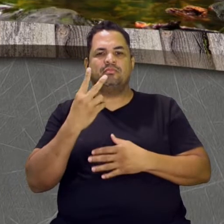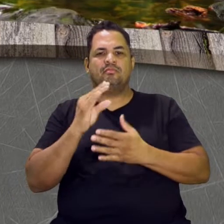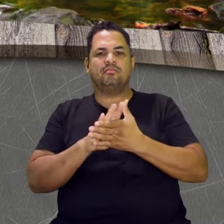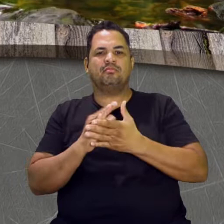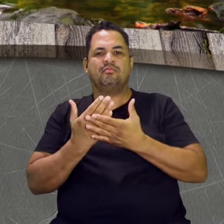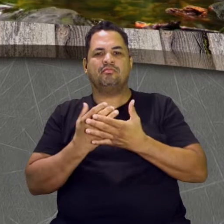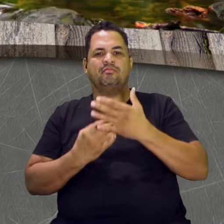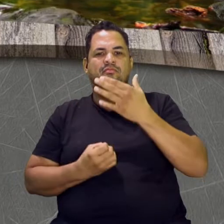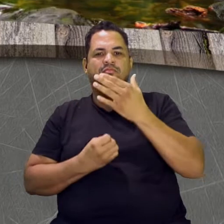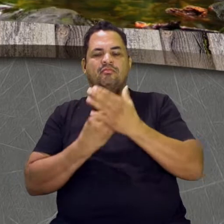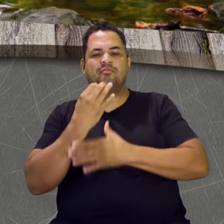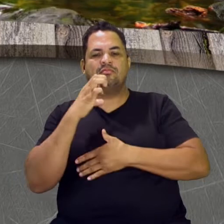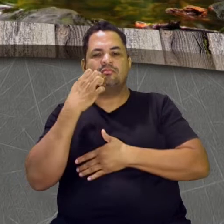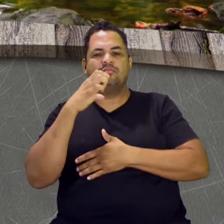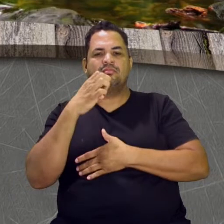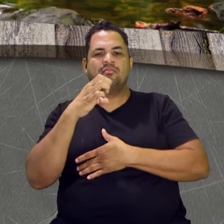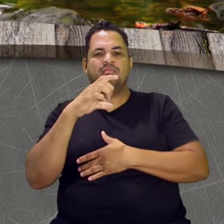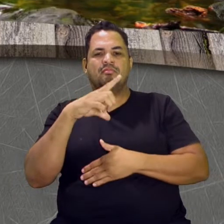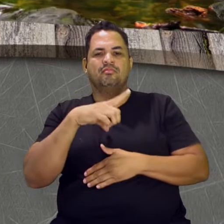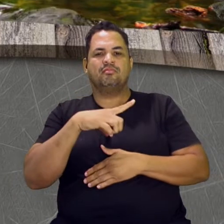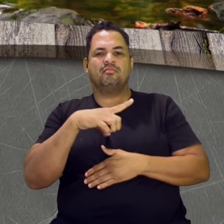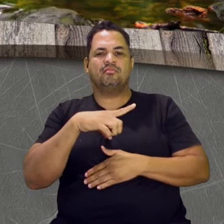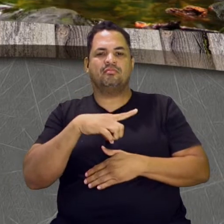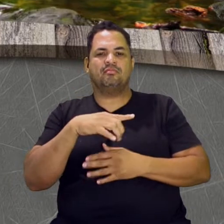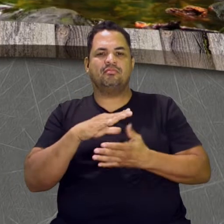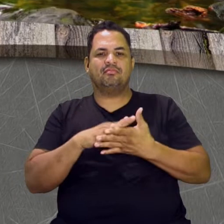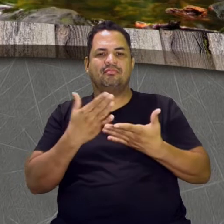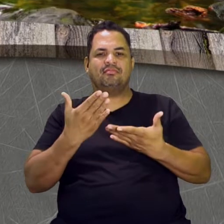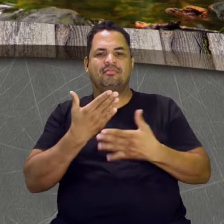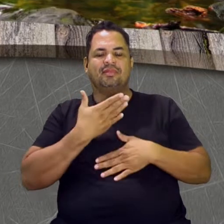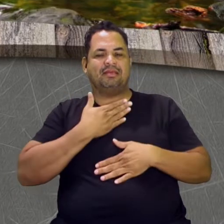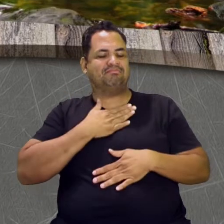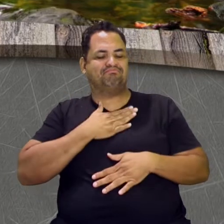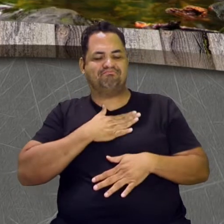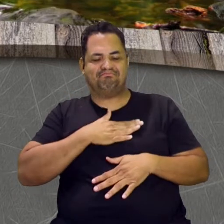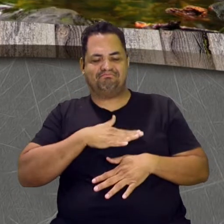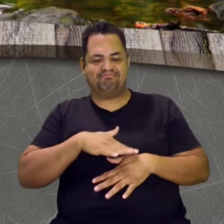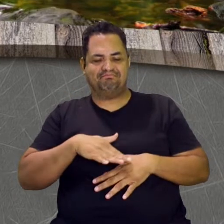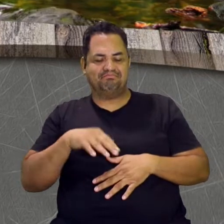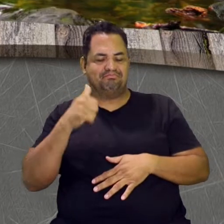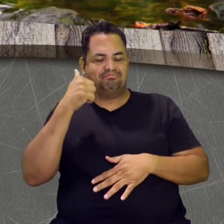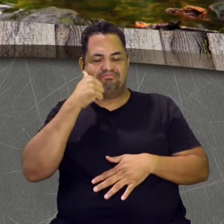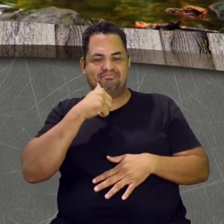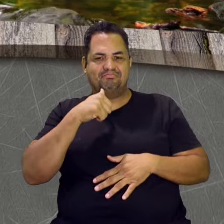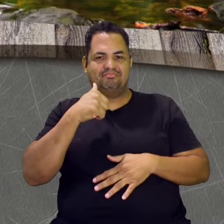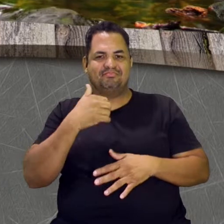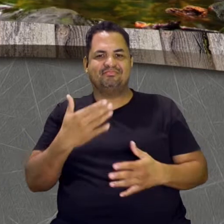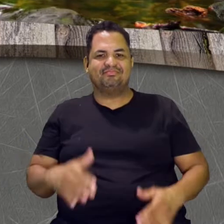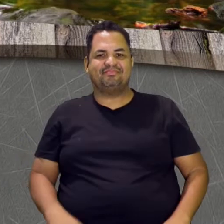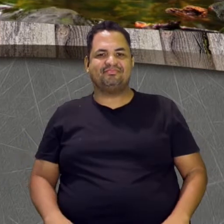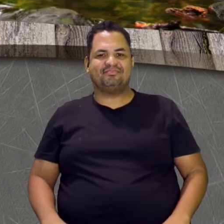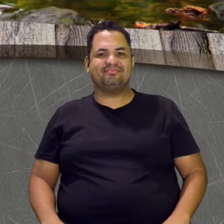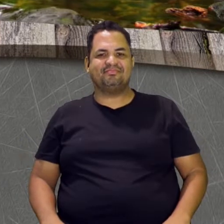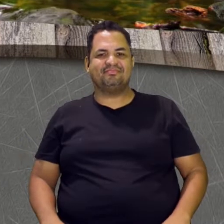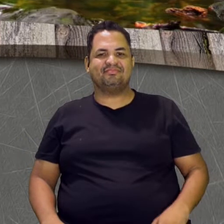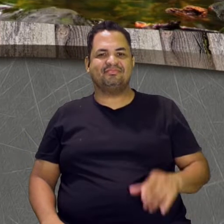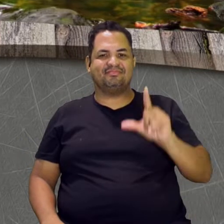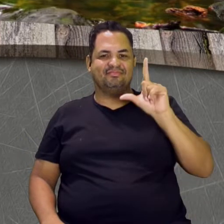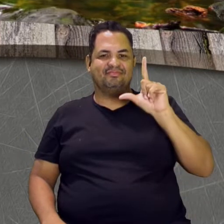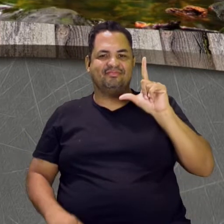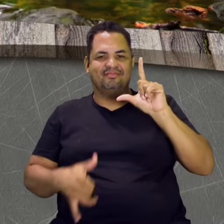de energia, galera. E é o terror da mulherada. Quem adivinha qual é? São eles mesmos,